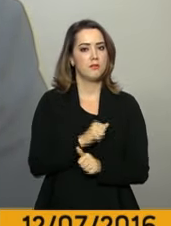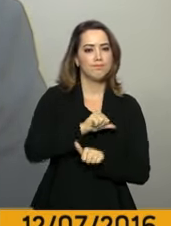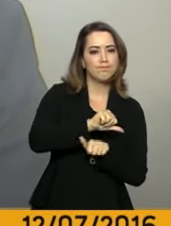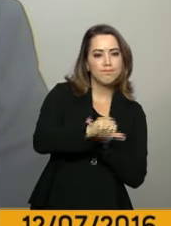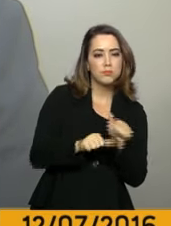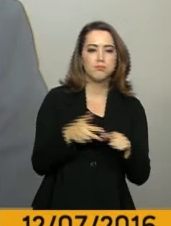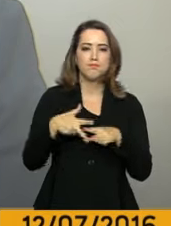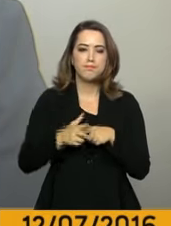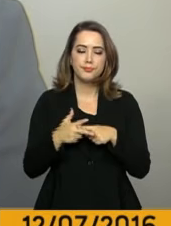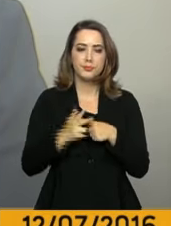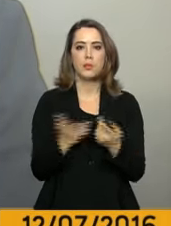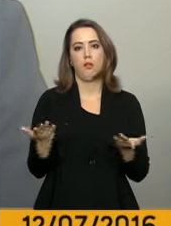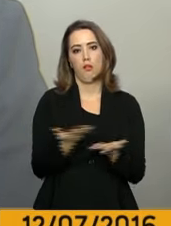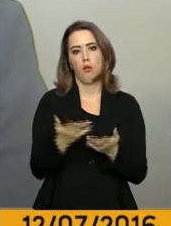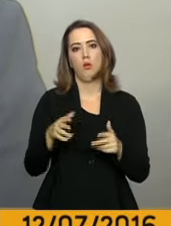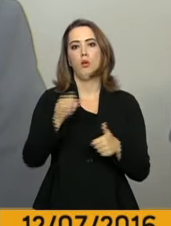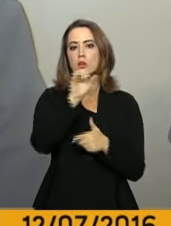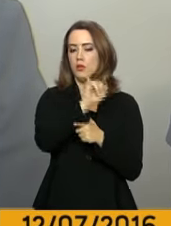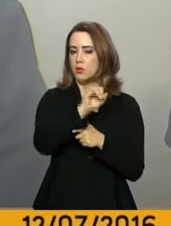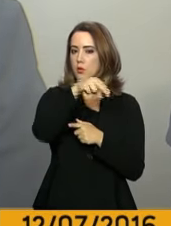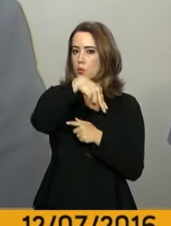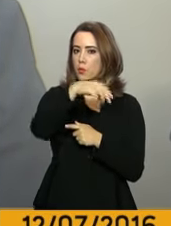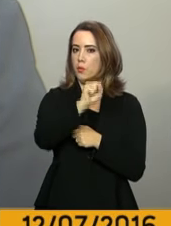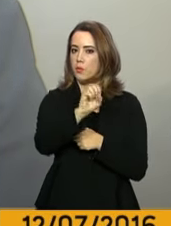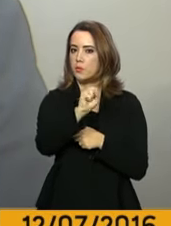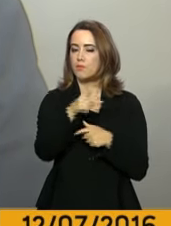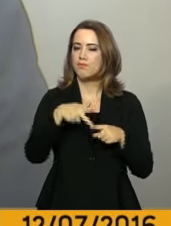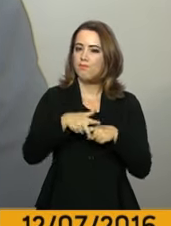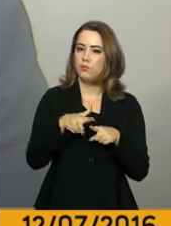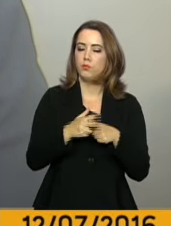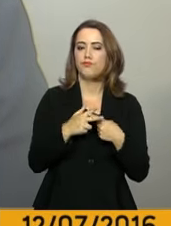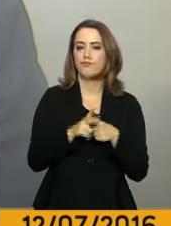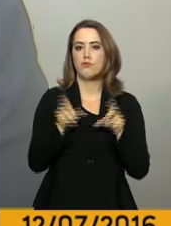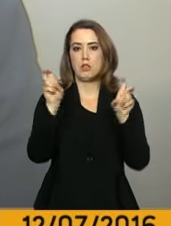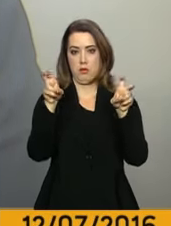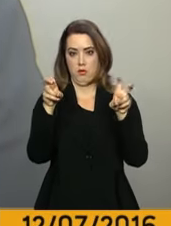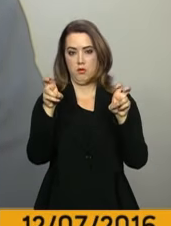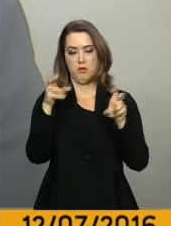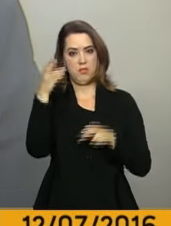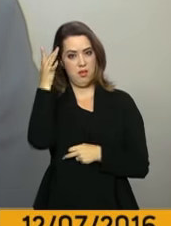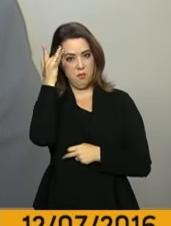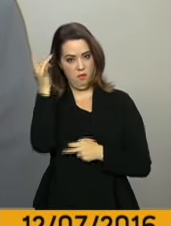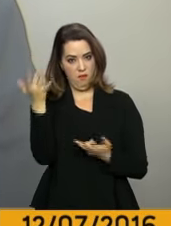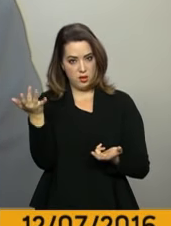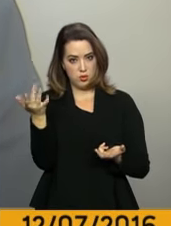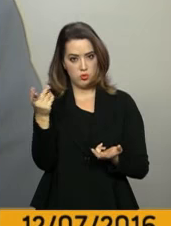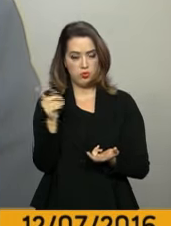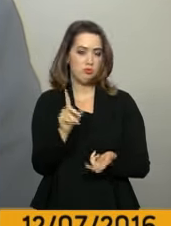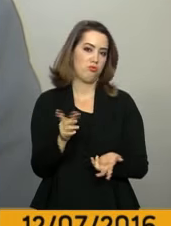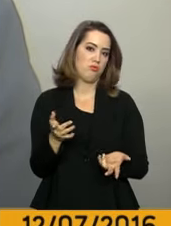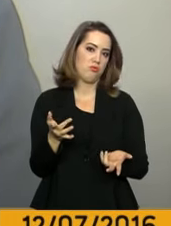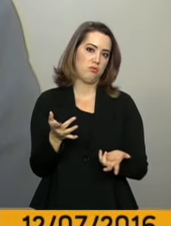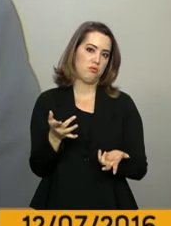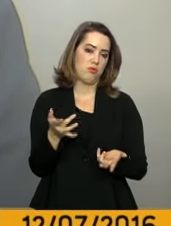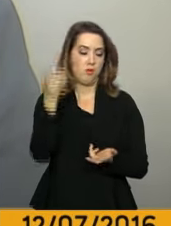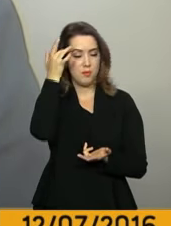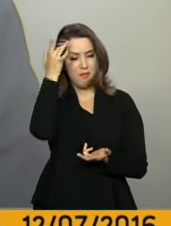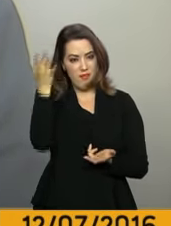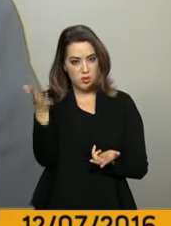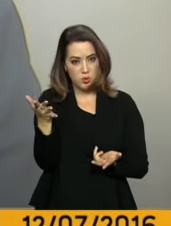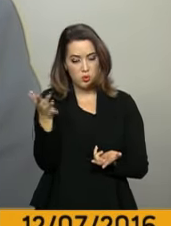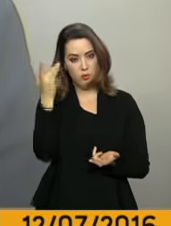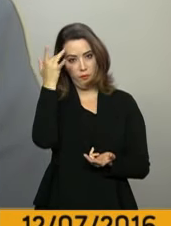Previdência no nosso país ora é um tema fácil não é eu faço mano militar não faço eu tô